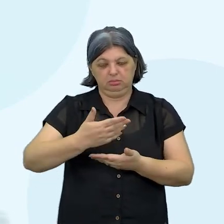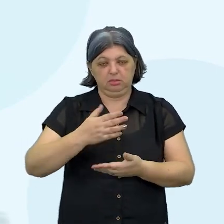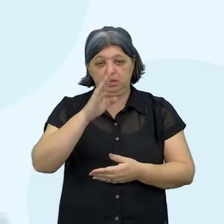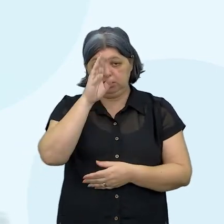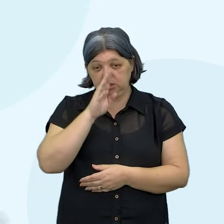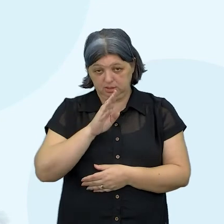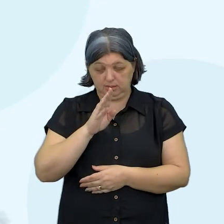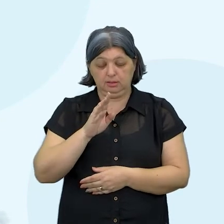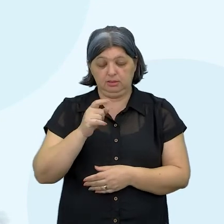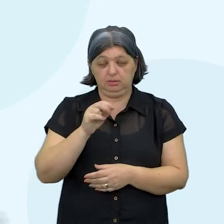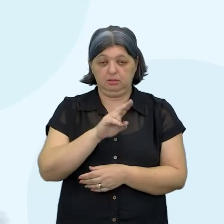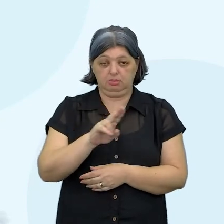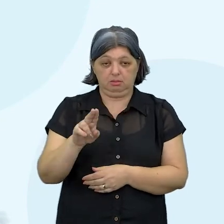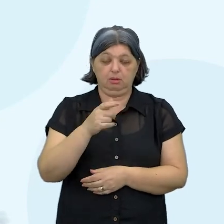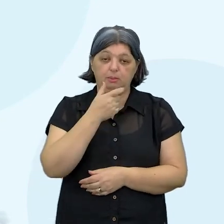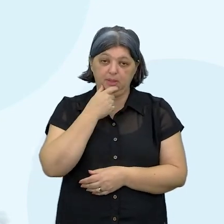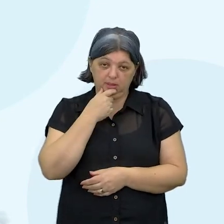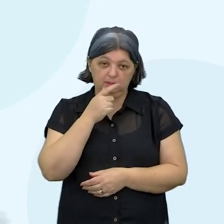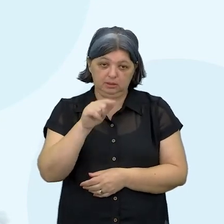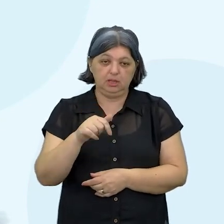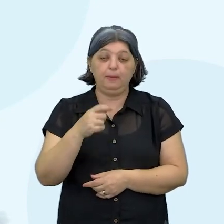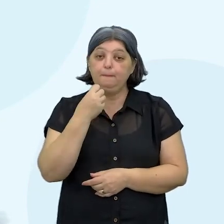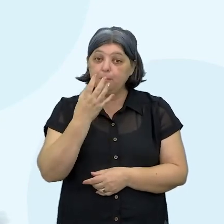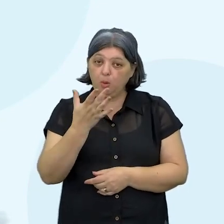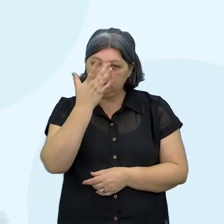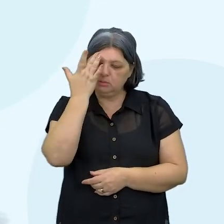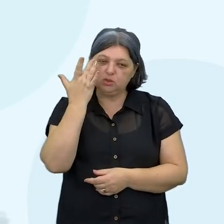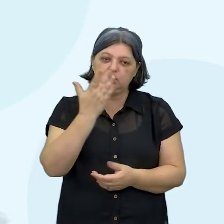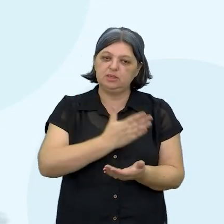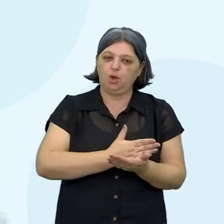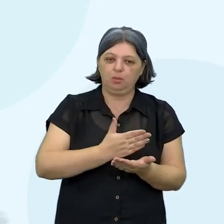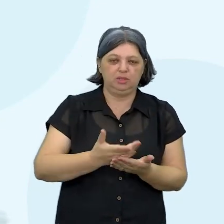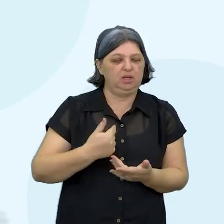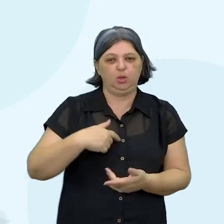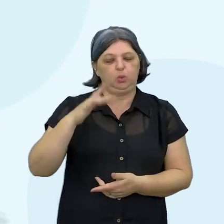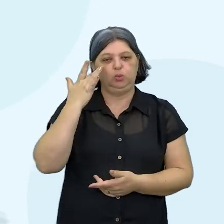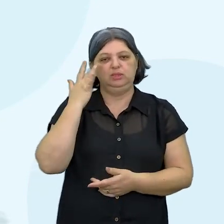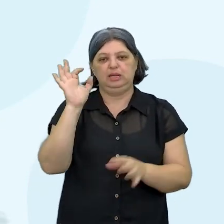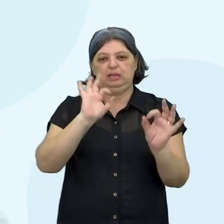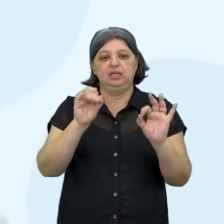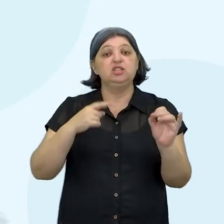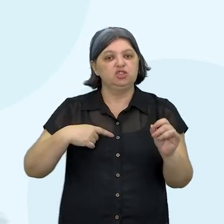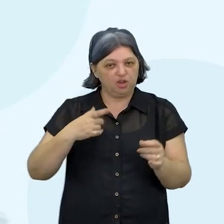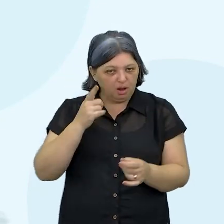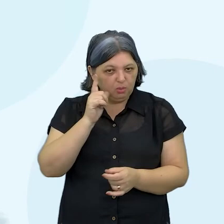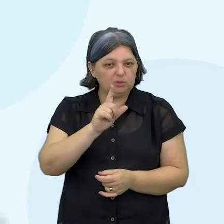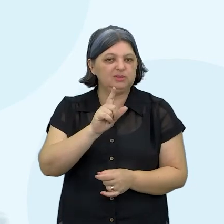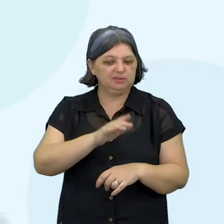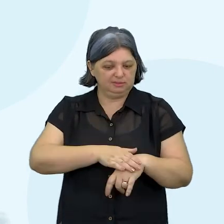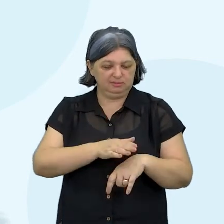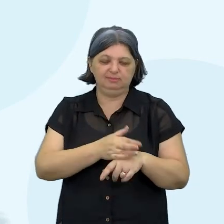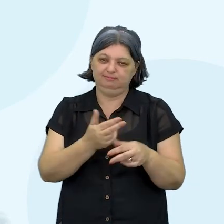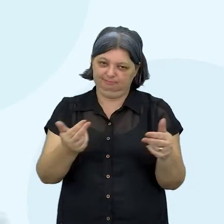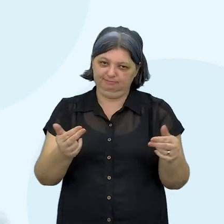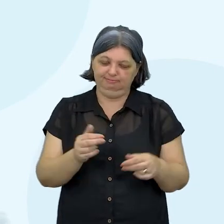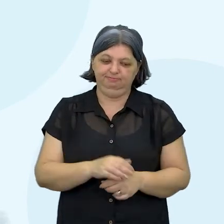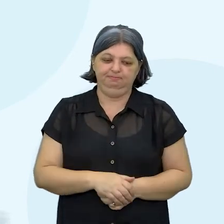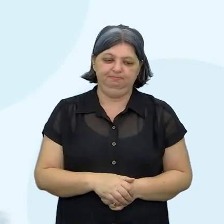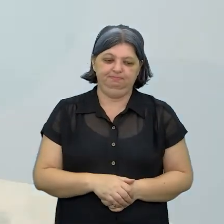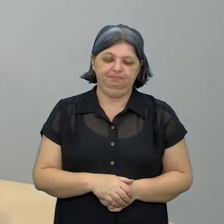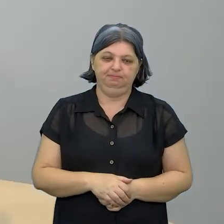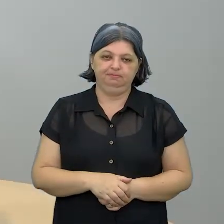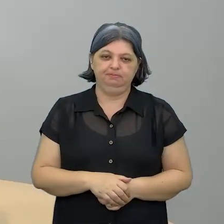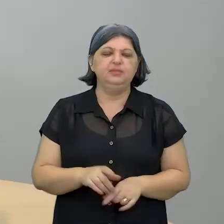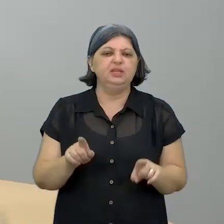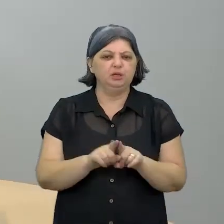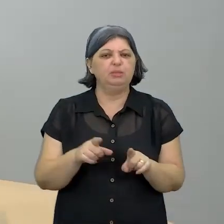chama Blender e ele é muito bom para iniciantes, tá? Eu que não sei nada já estou conseguindo fazer algumas coisinhas nele, né? E sem contar que